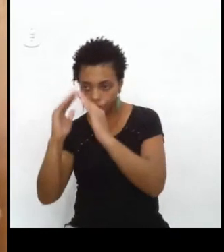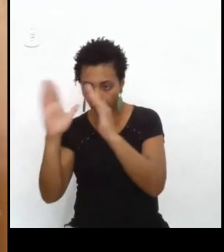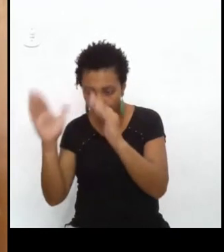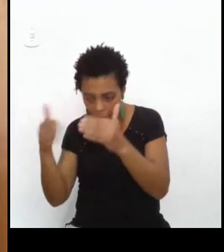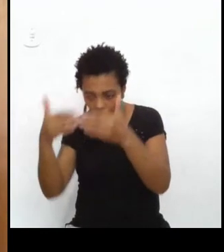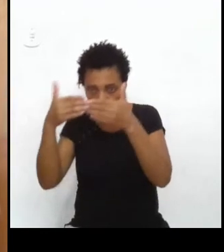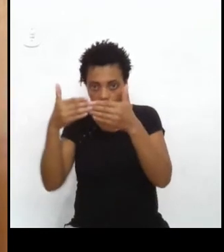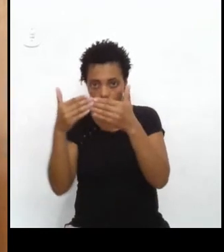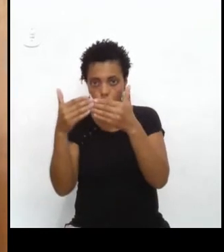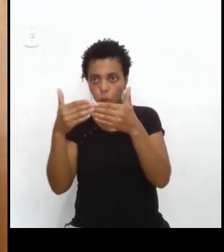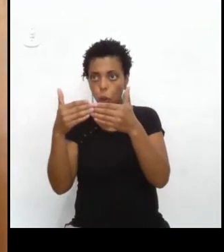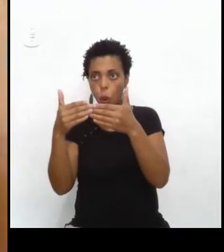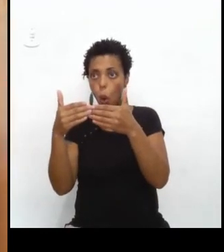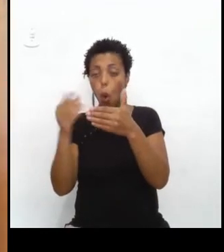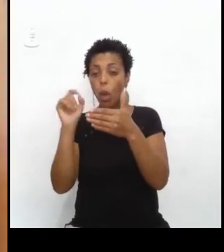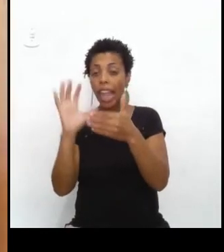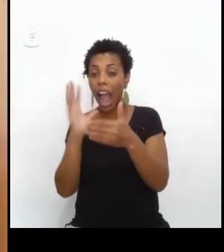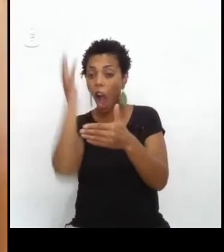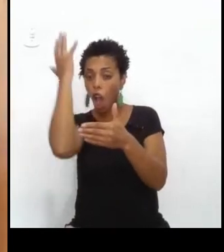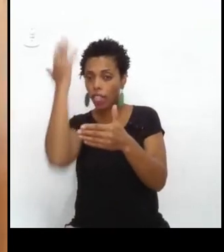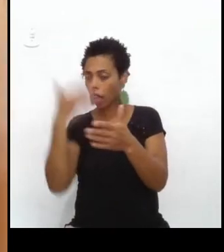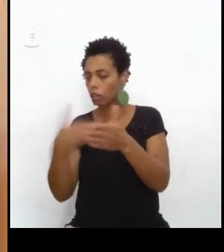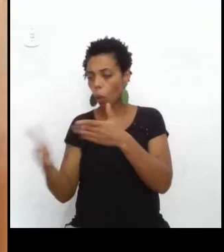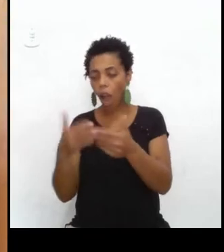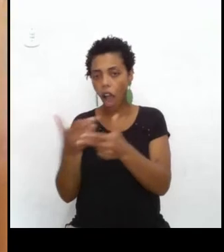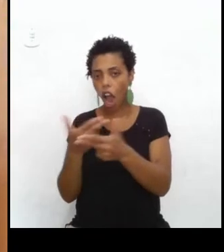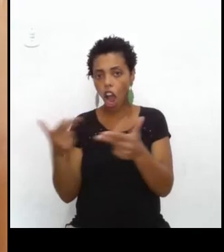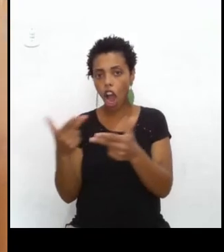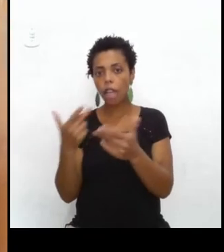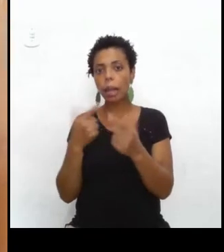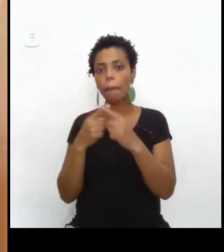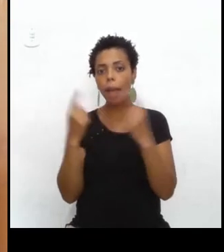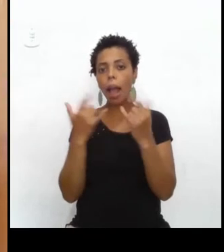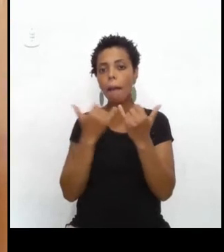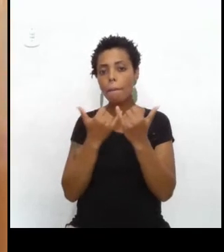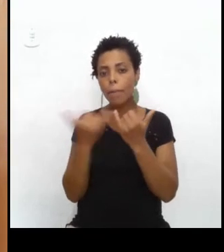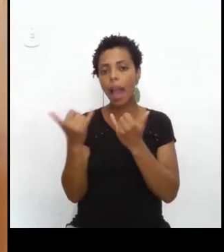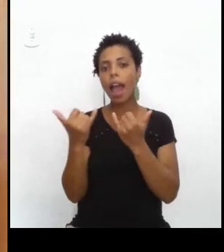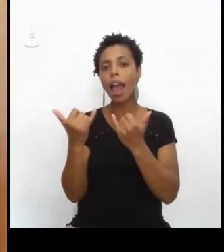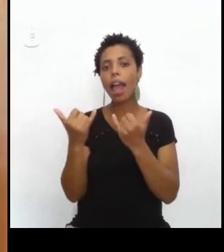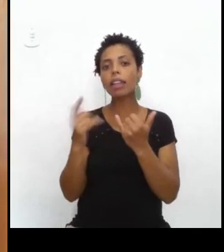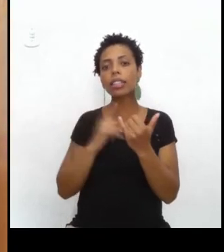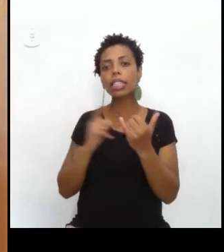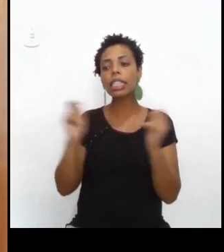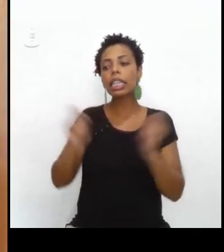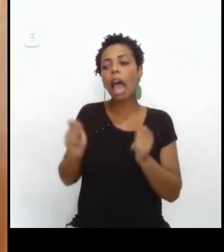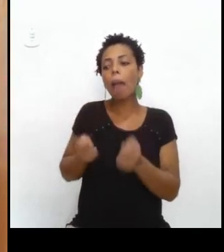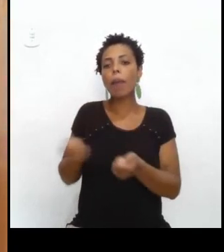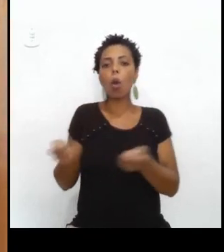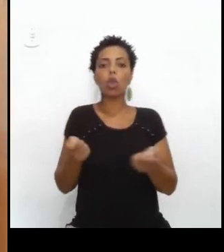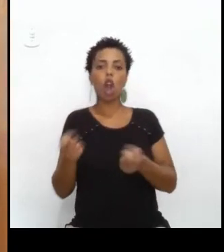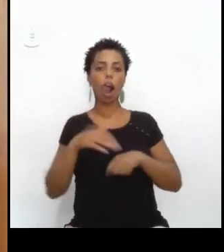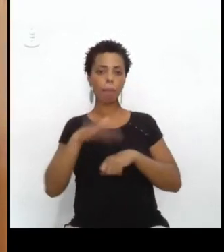pé é para receber a ser também não espaço na maior controle não e melhor